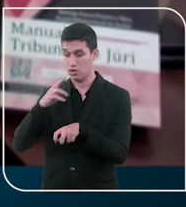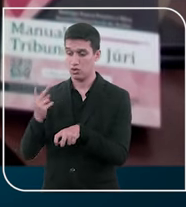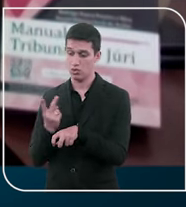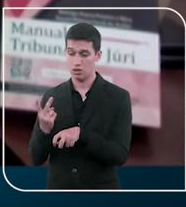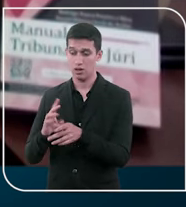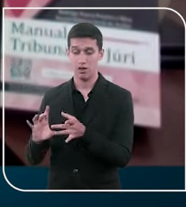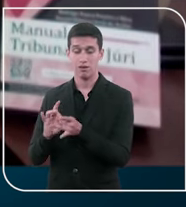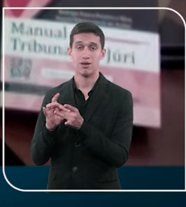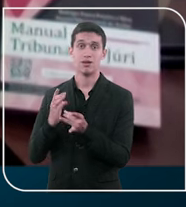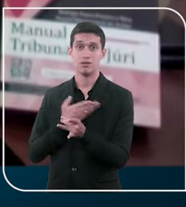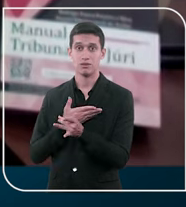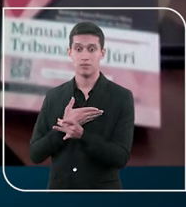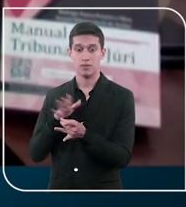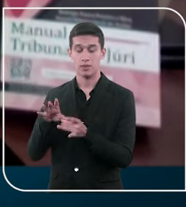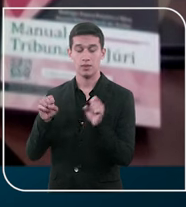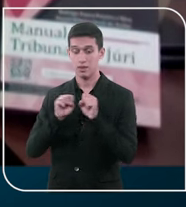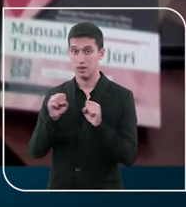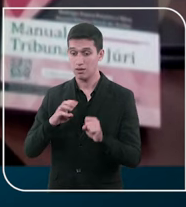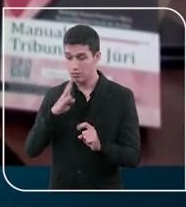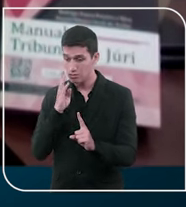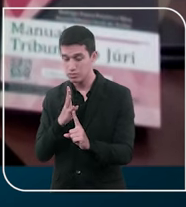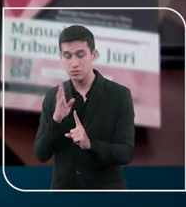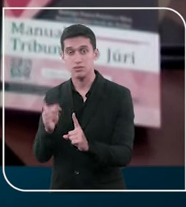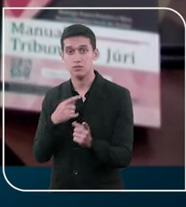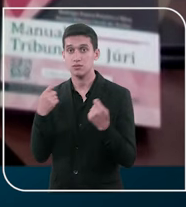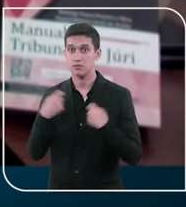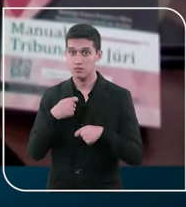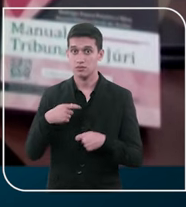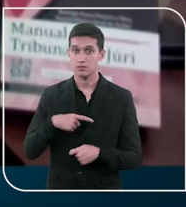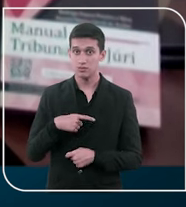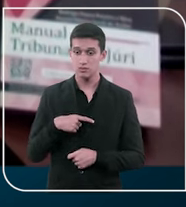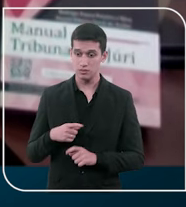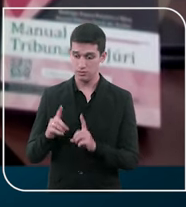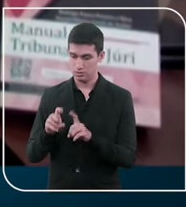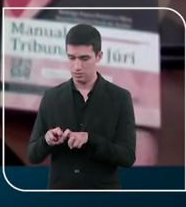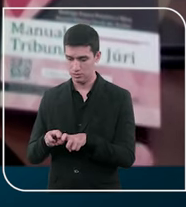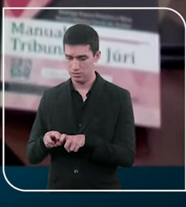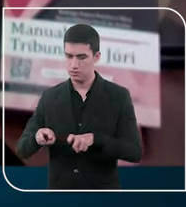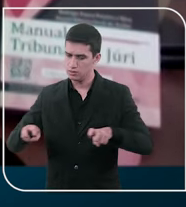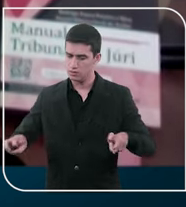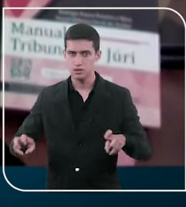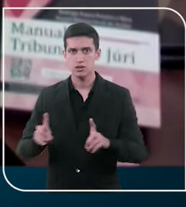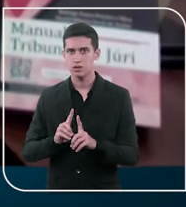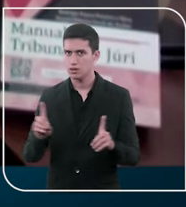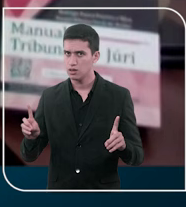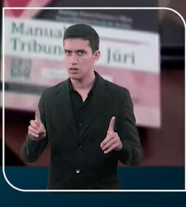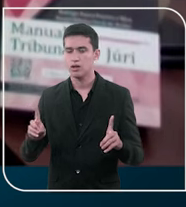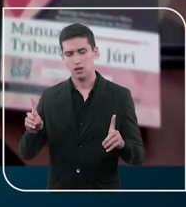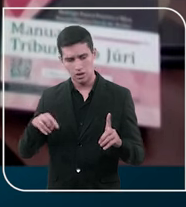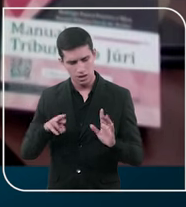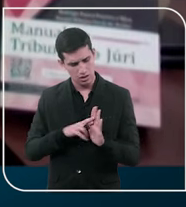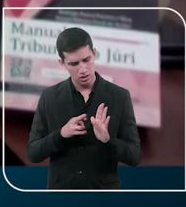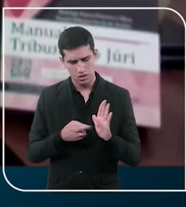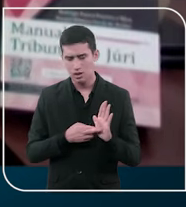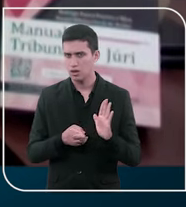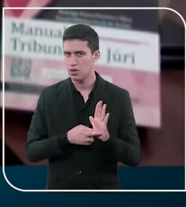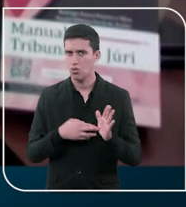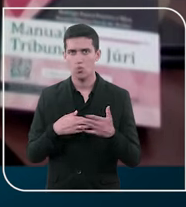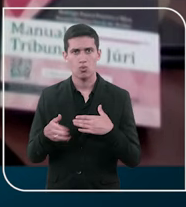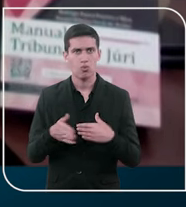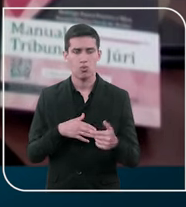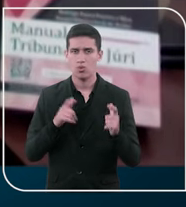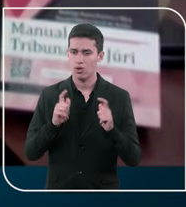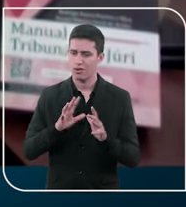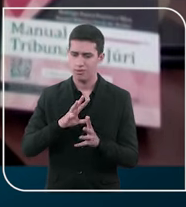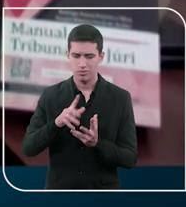equipe, sendo que num sistema acusatório nós precisamos ter uma equidistância, e isso é básico, é uma regra